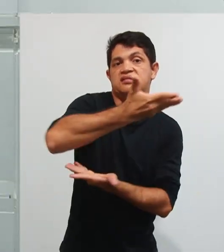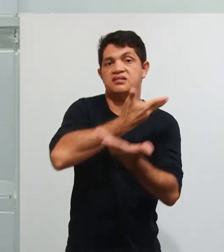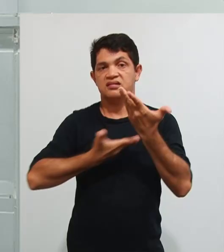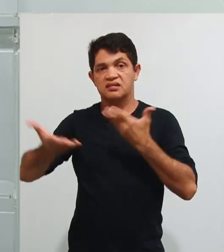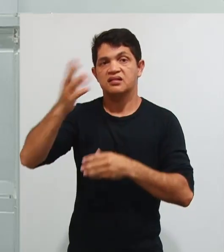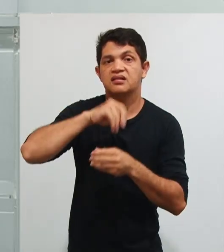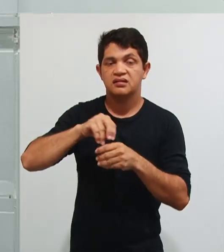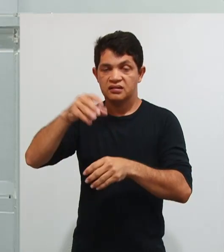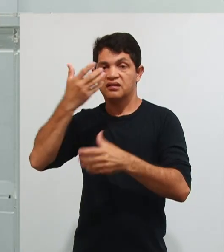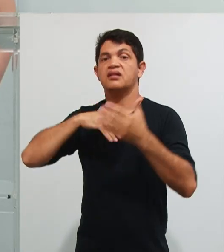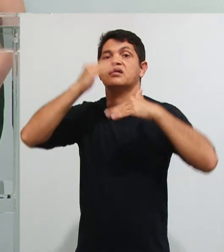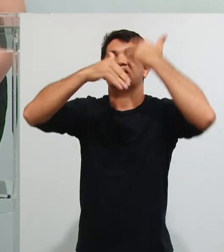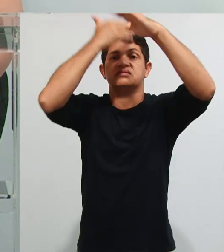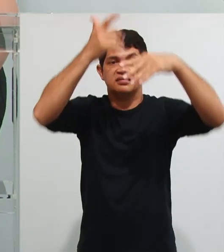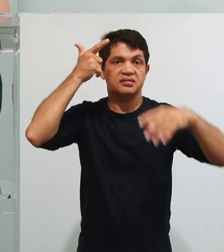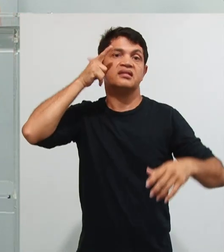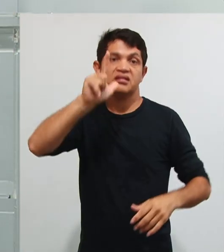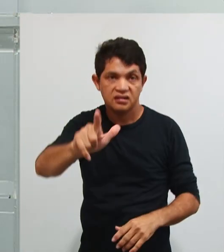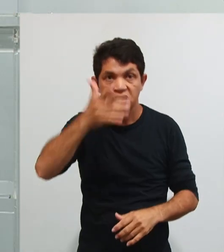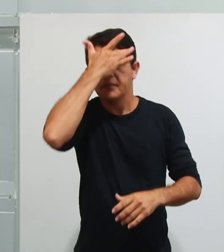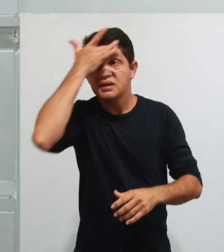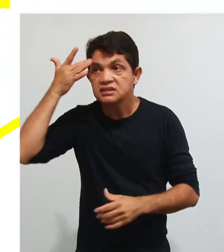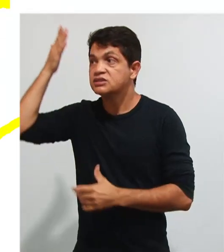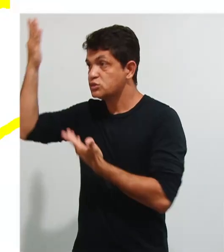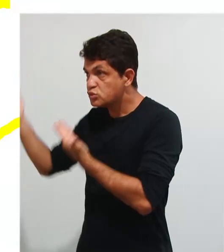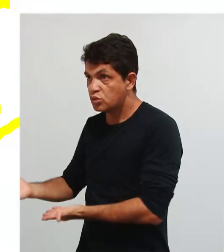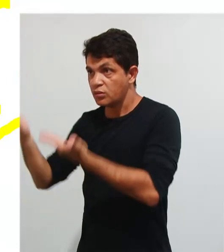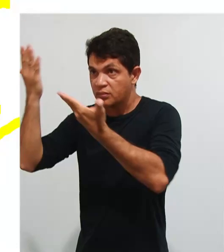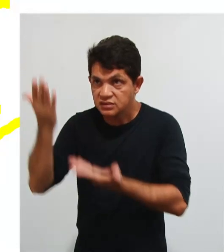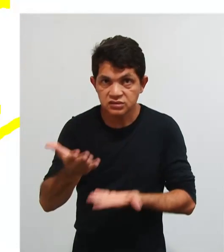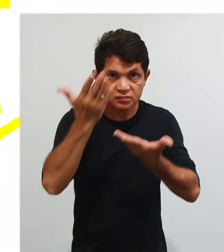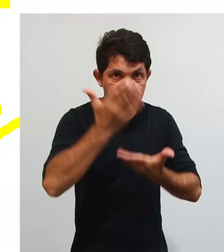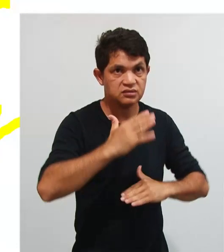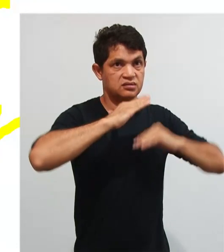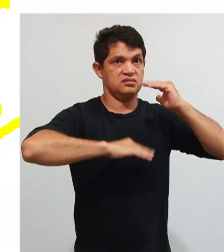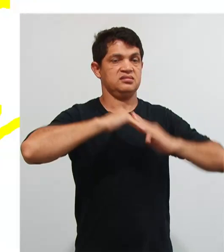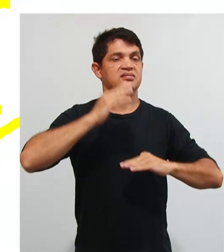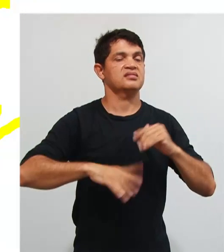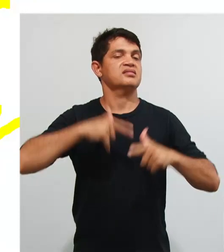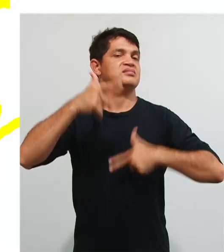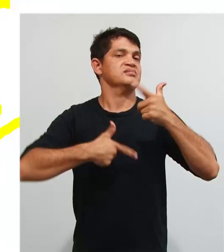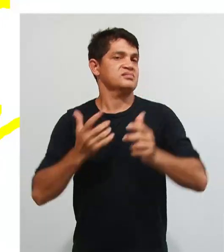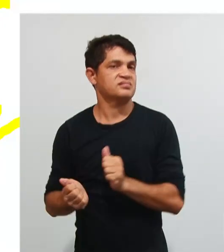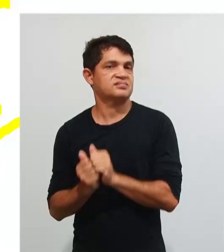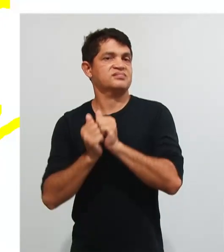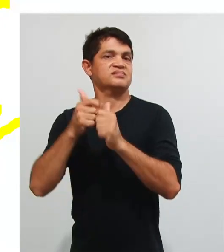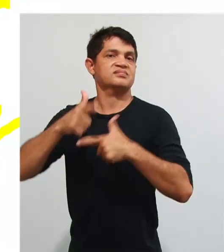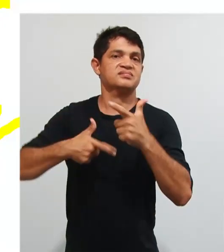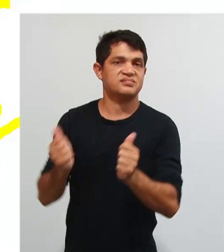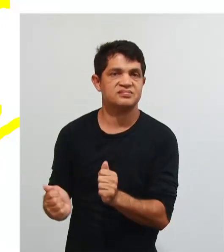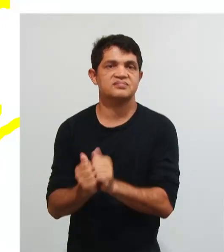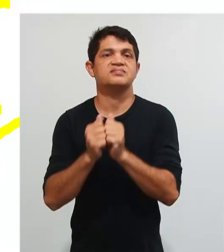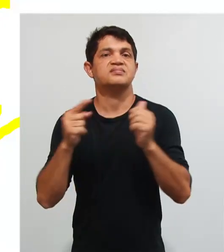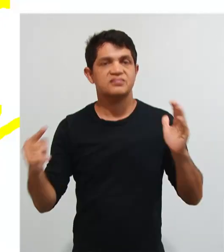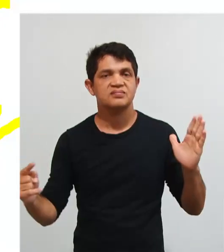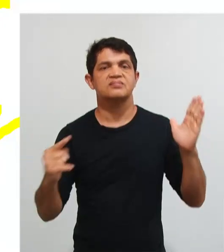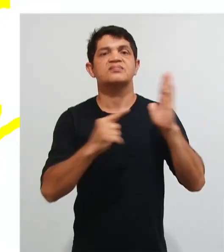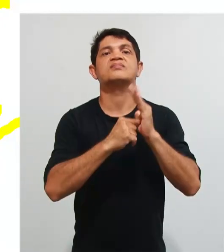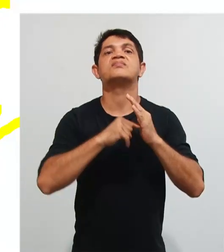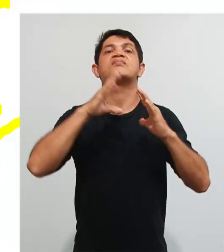seja, desenvolvimento de pessoas. E por fim, aqui nós vamos trabalhar com o nosso último ponto, que